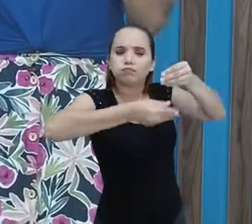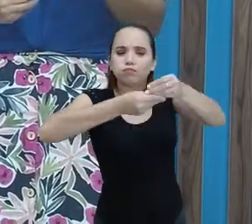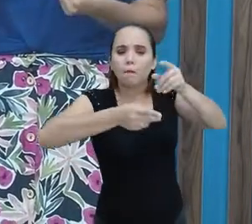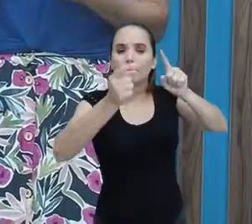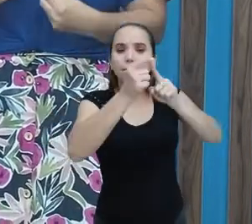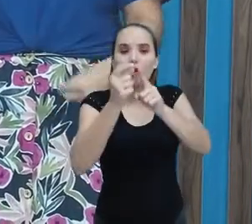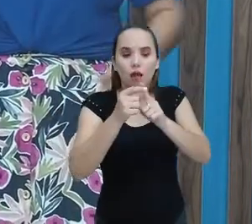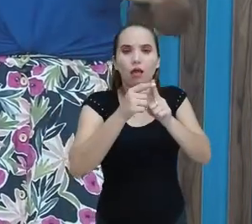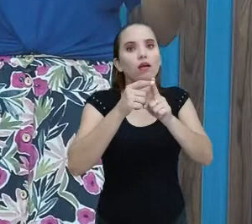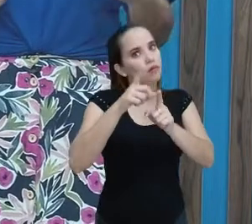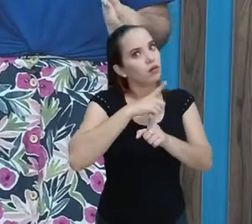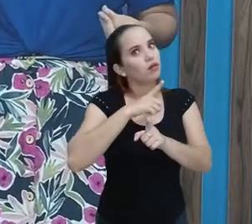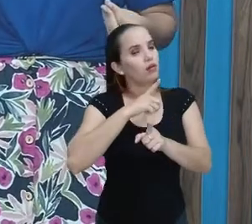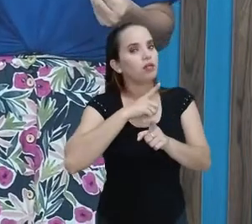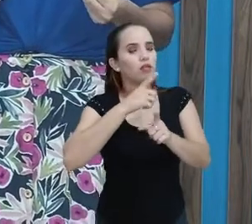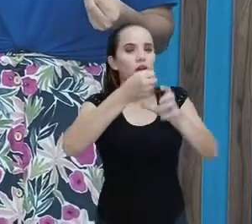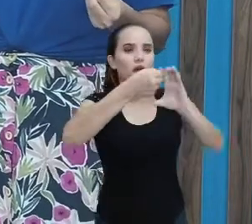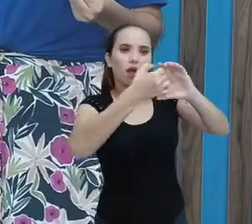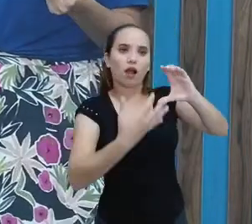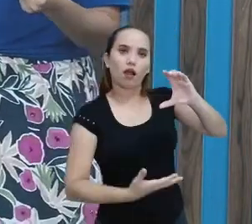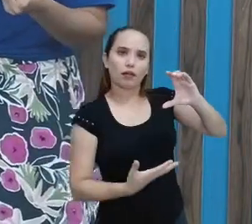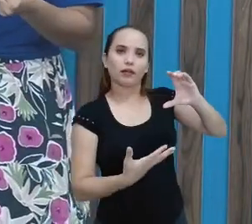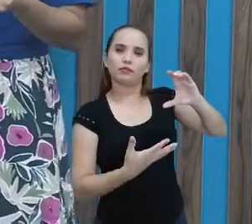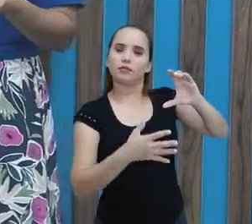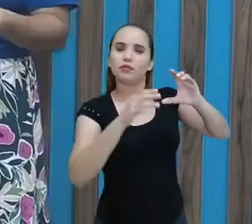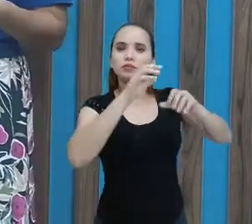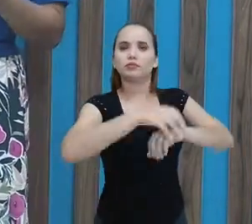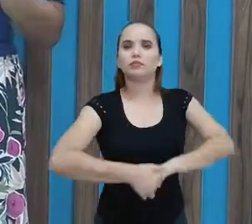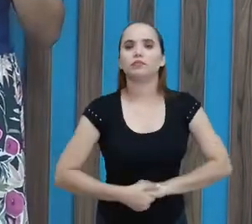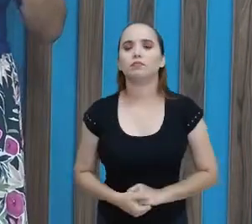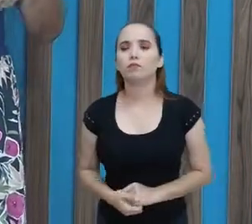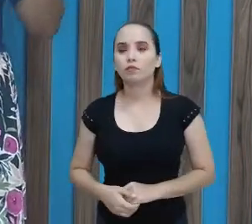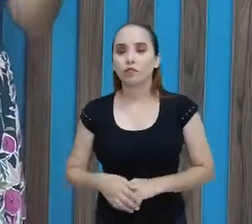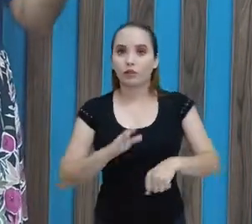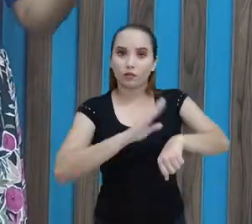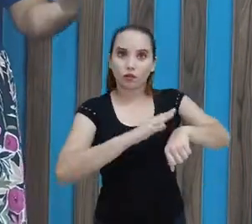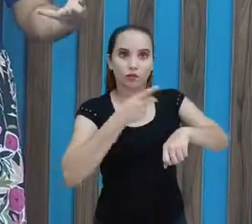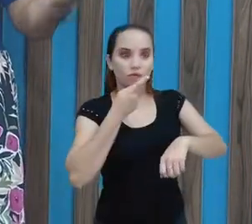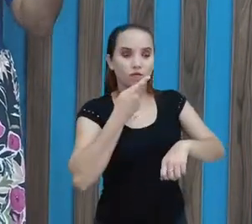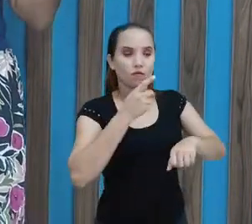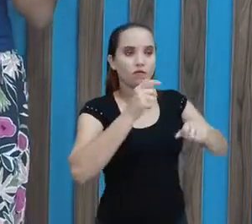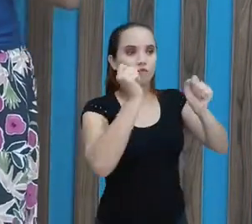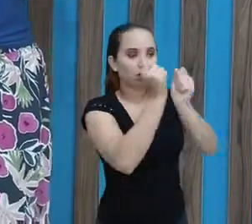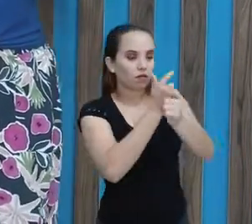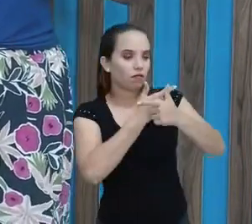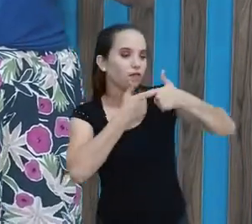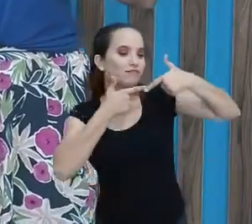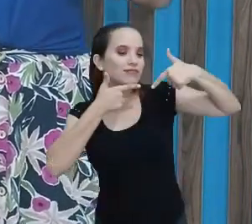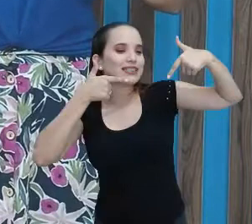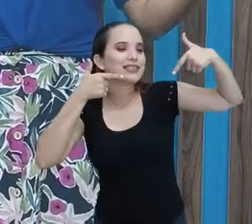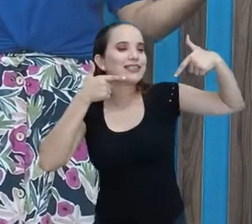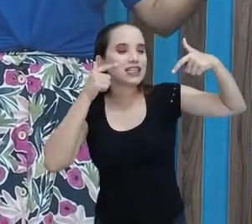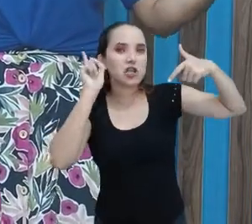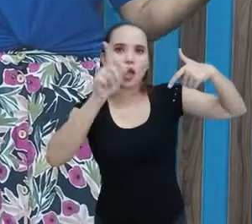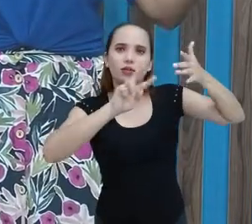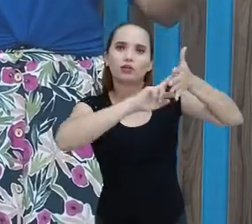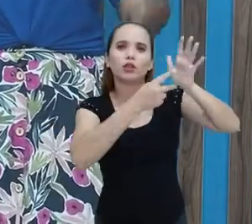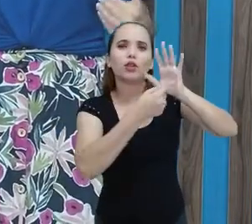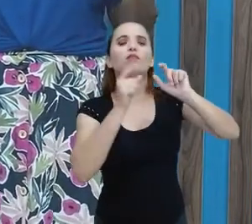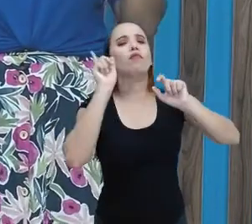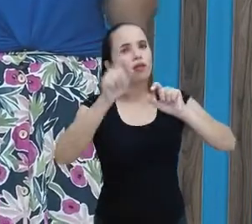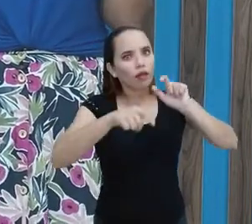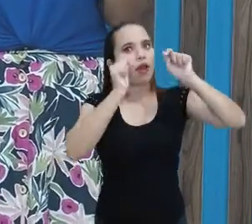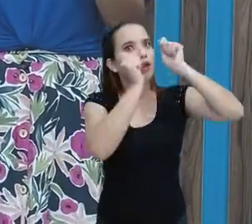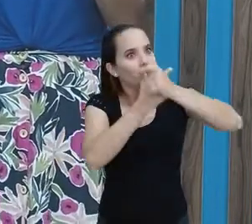terão essa função de caracterizar. Quando eu digo que sorri abertamente, quer dizer que é um sorriso aberto, um sorriso largo. Eu